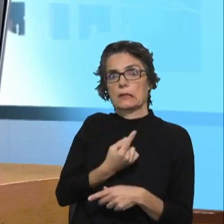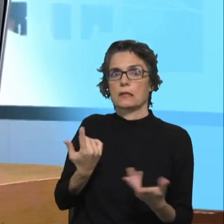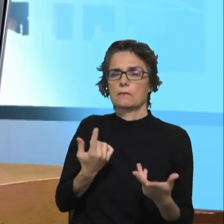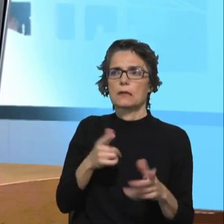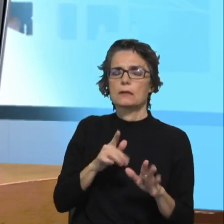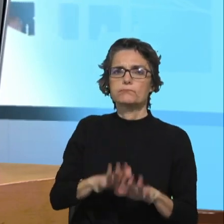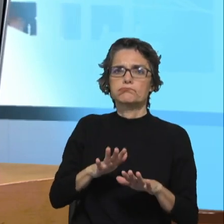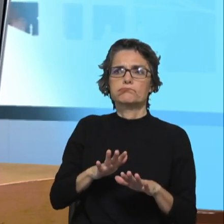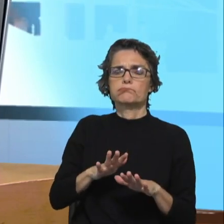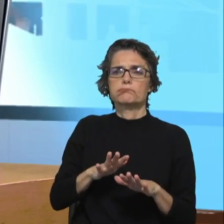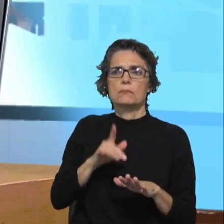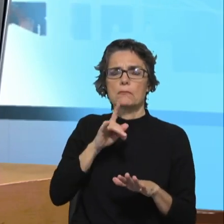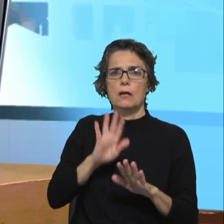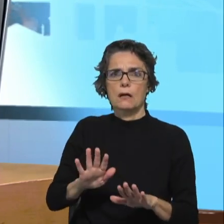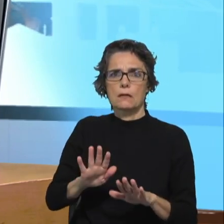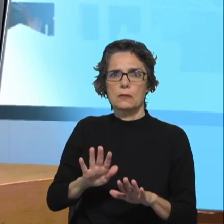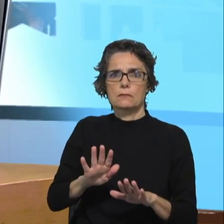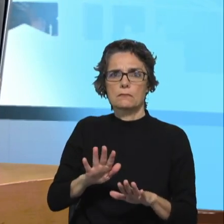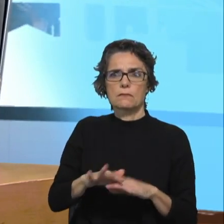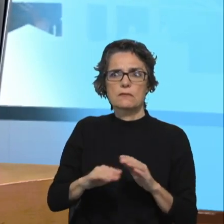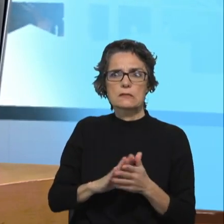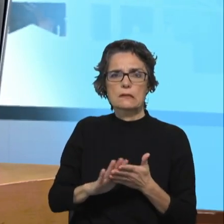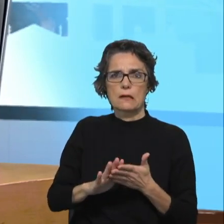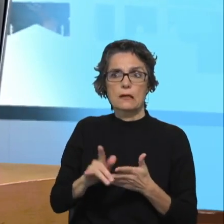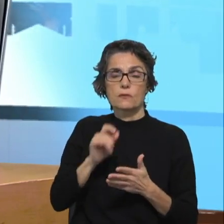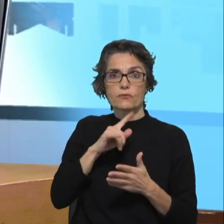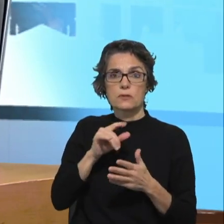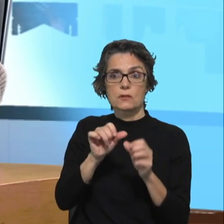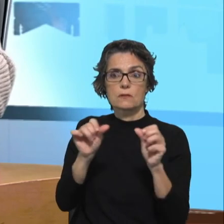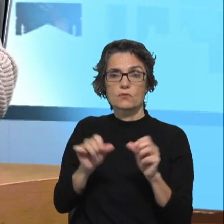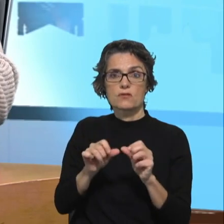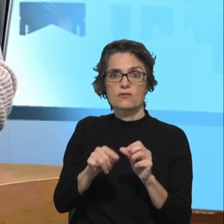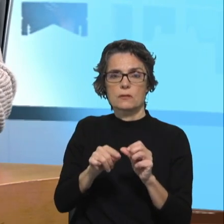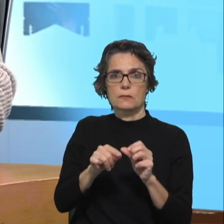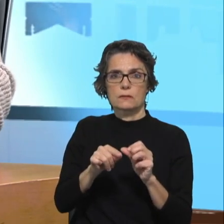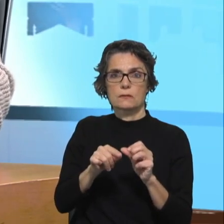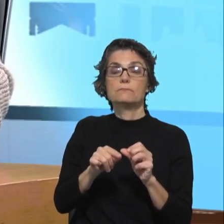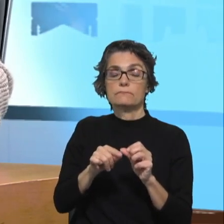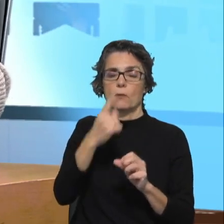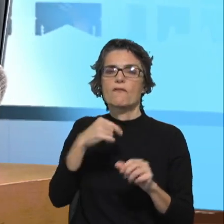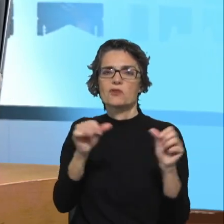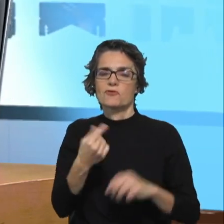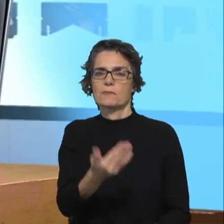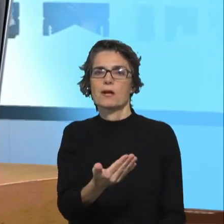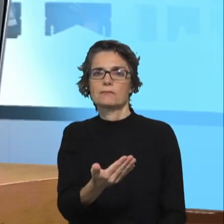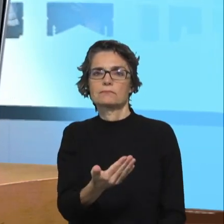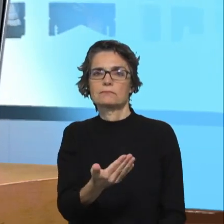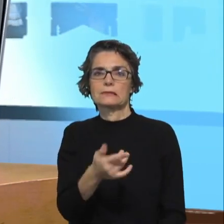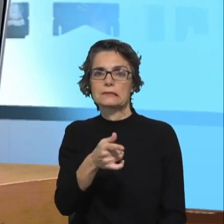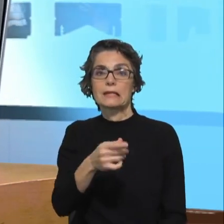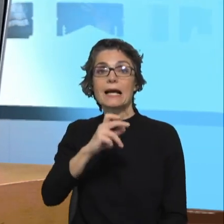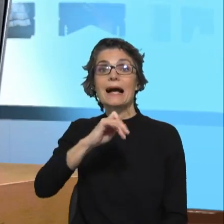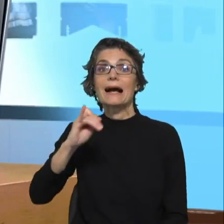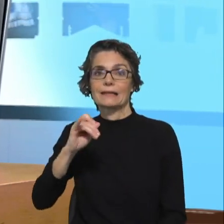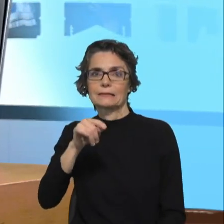espera e diz: não façam nada. Isto é capaz de ser do sistema. E era uma falha do sistema. Ou seja, a inteligência